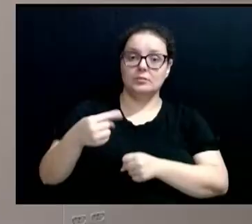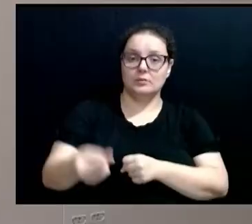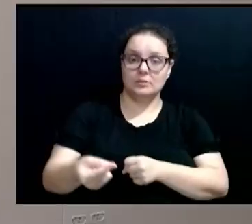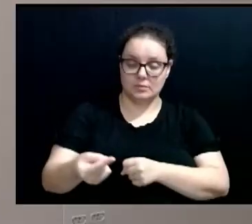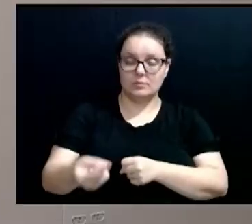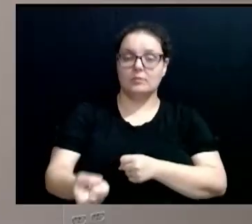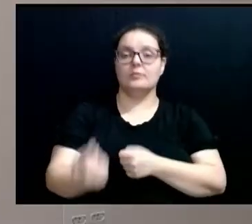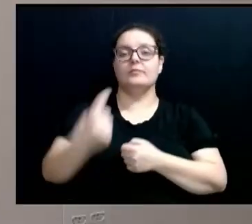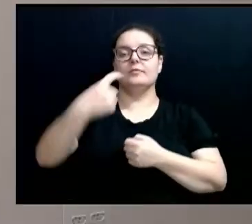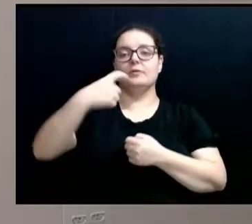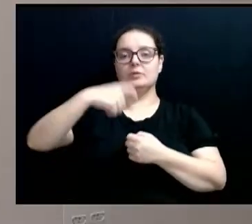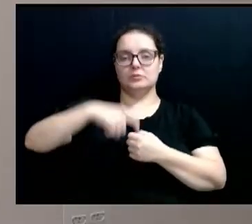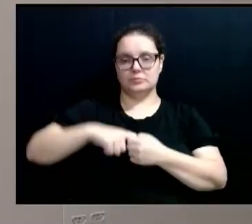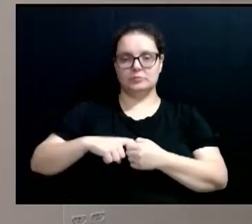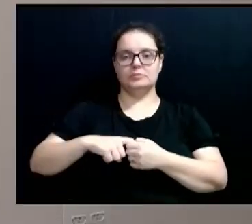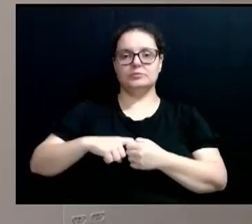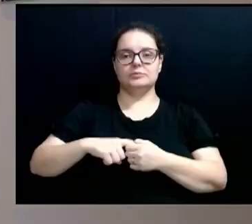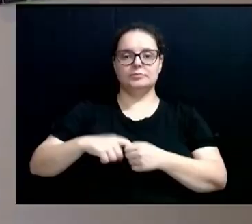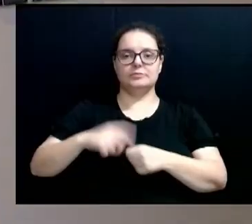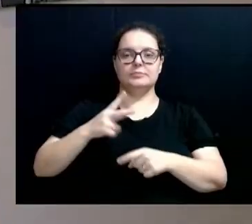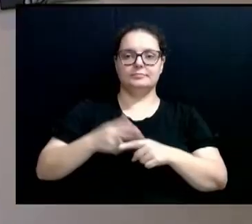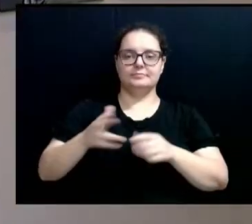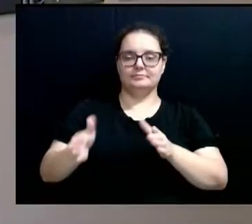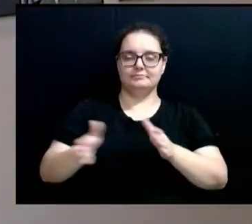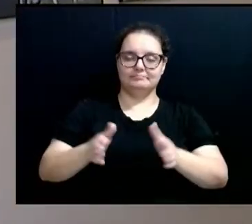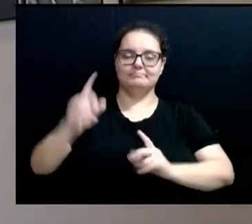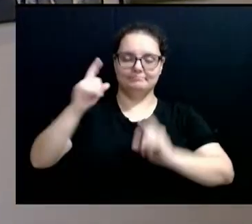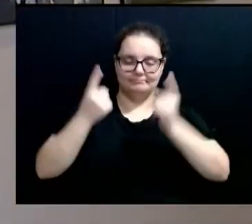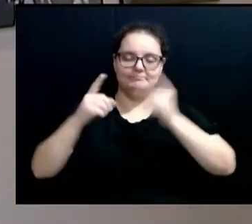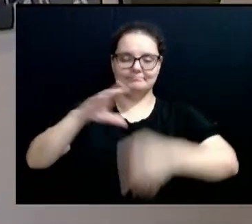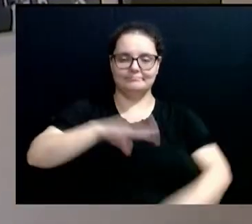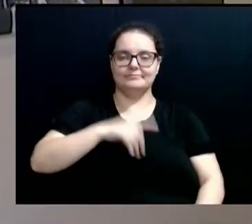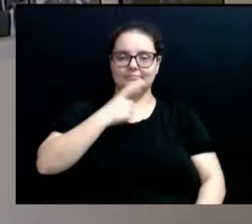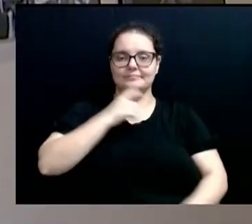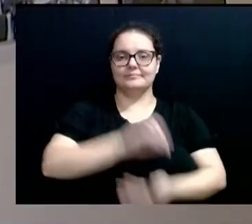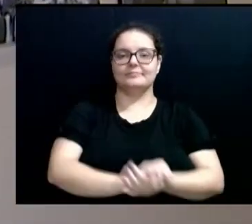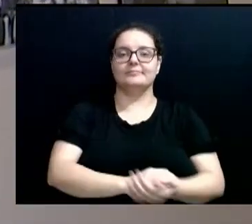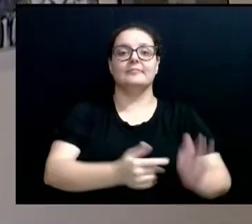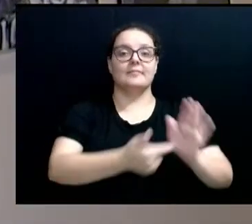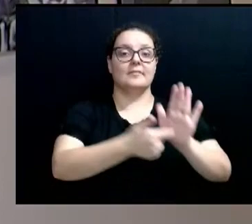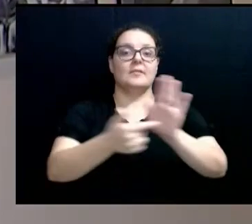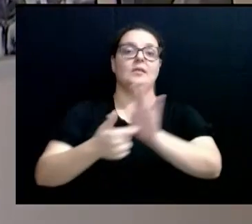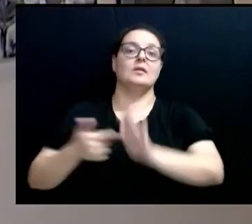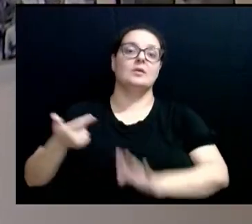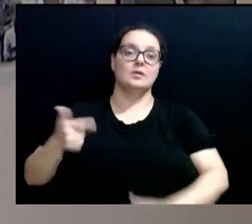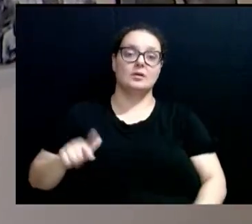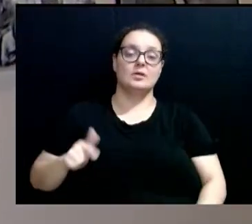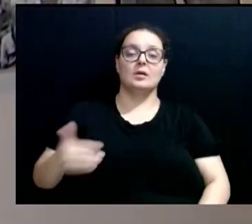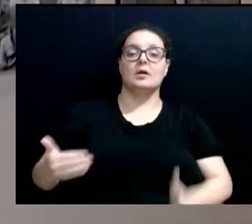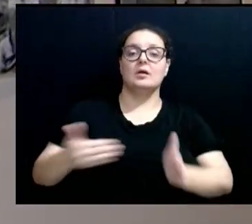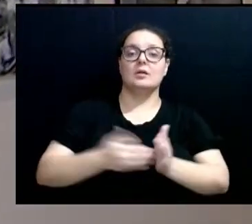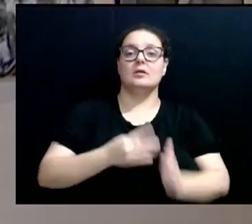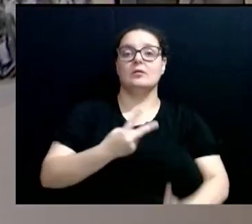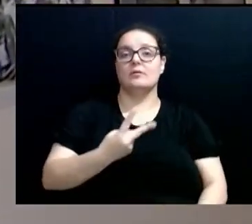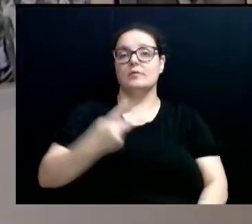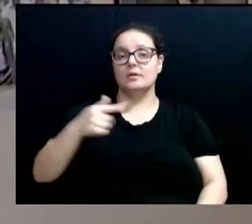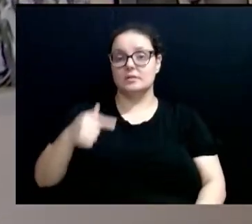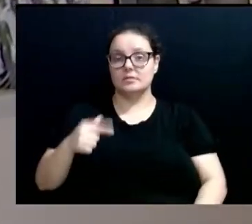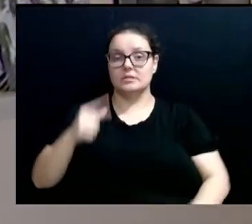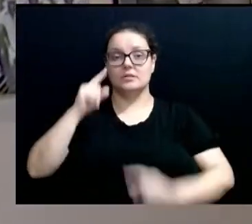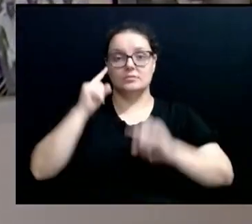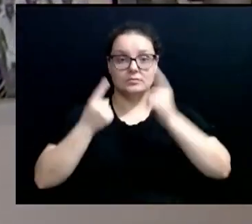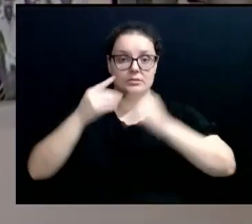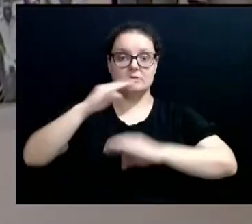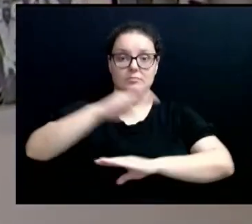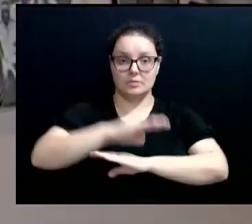ao cenário carnavalesco da cidade. A mostra, que permanece até 27 de fevereiro na Câmara, representa